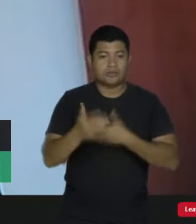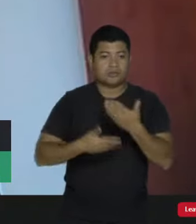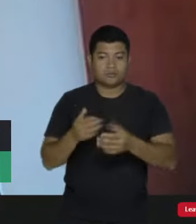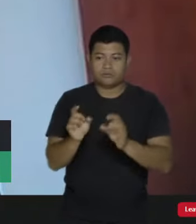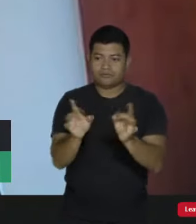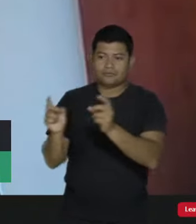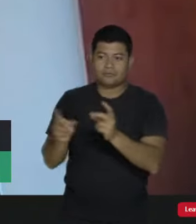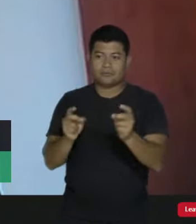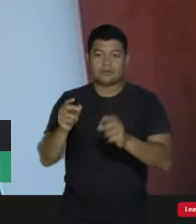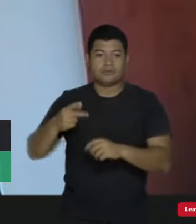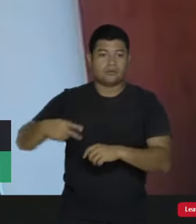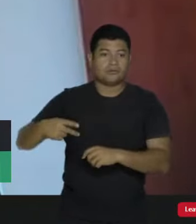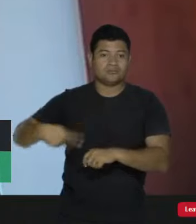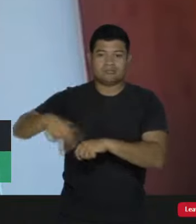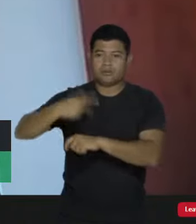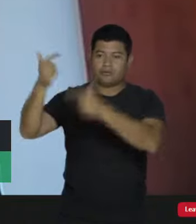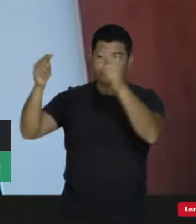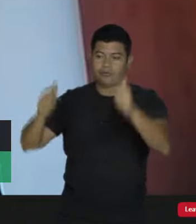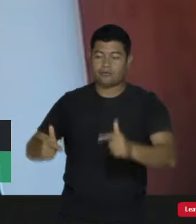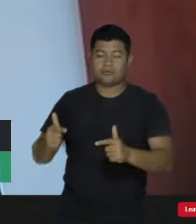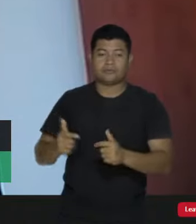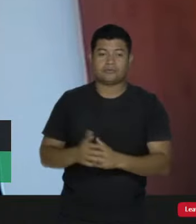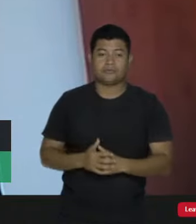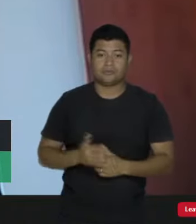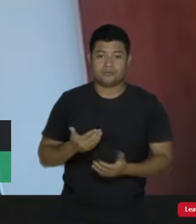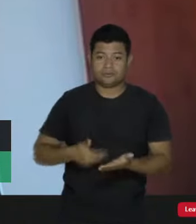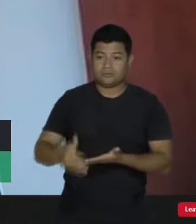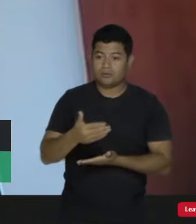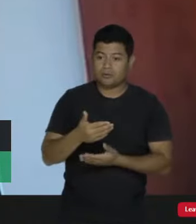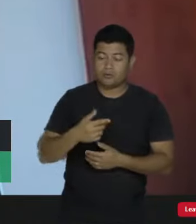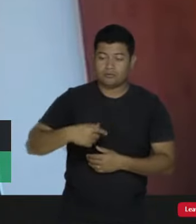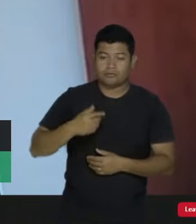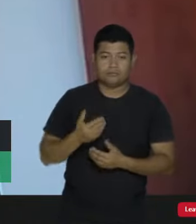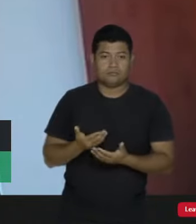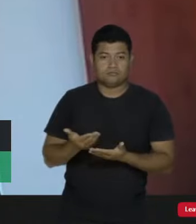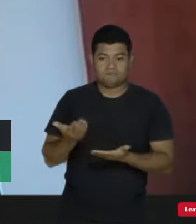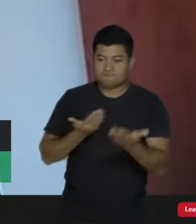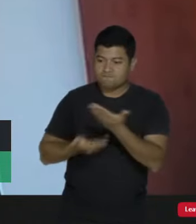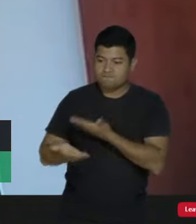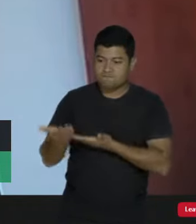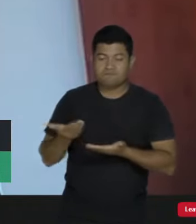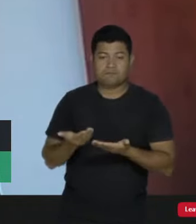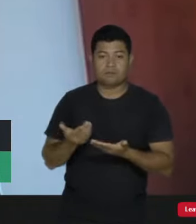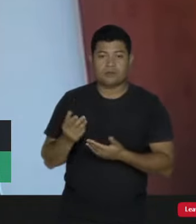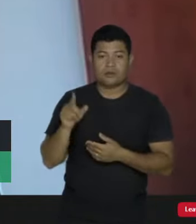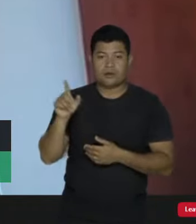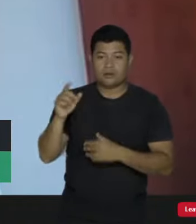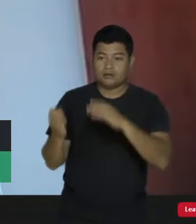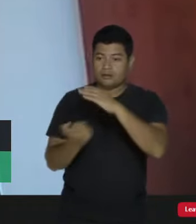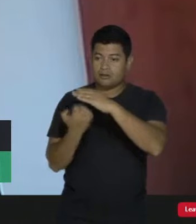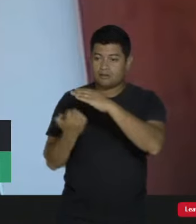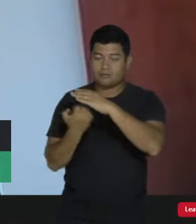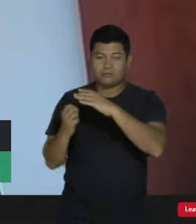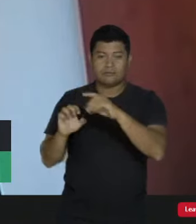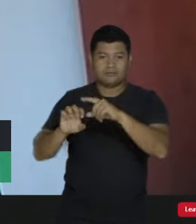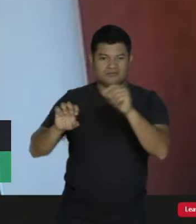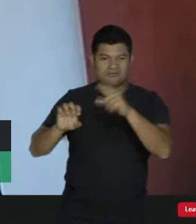um trabalho de mediação entre os empresários italianos e também a Câmara de Comércio,